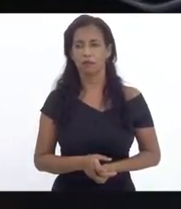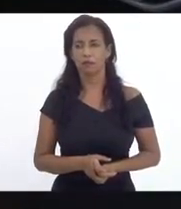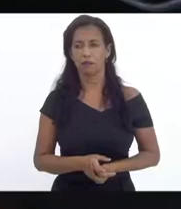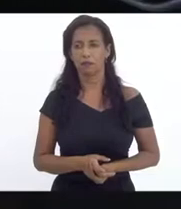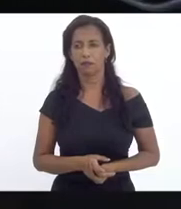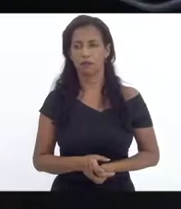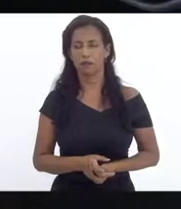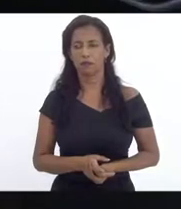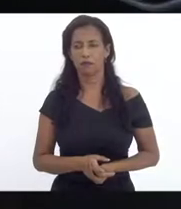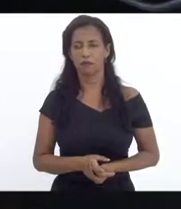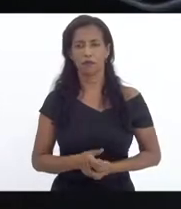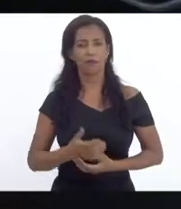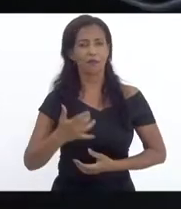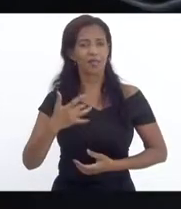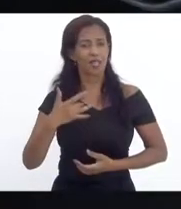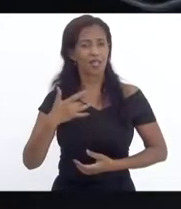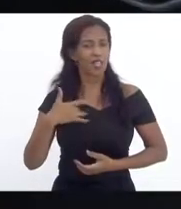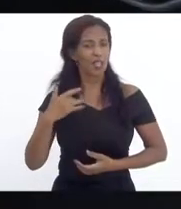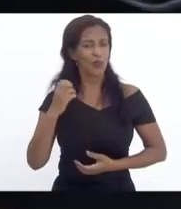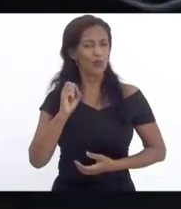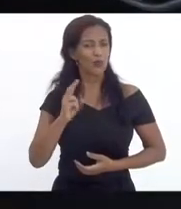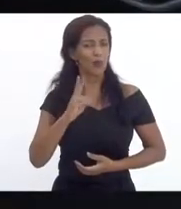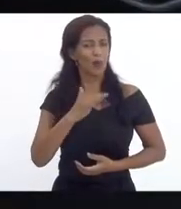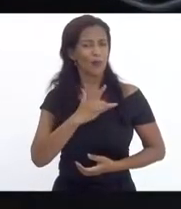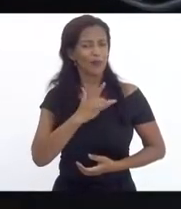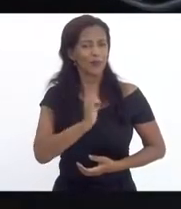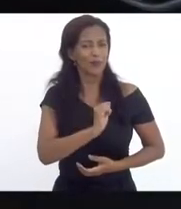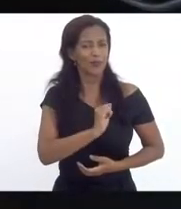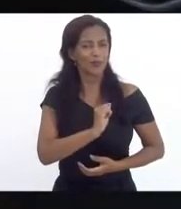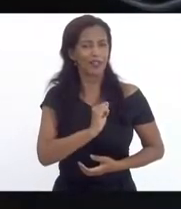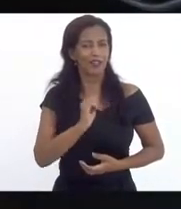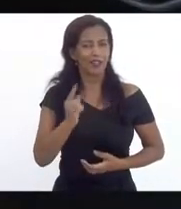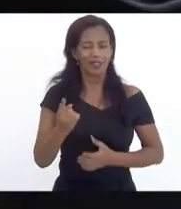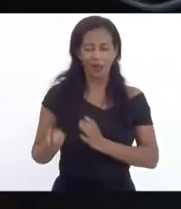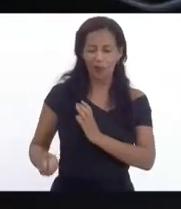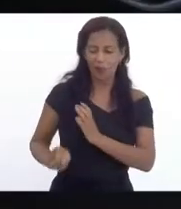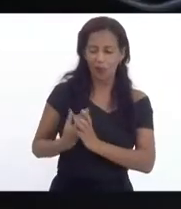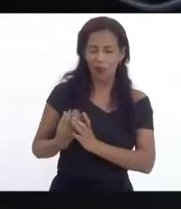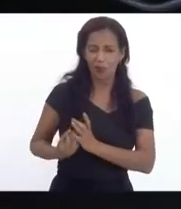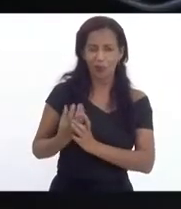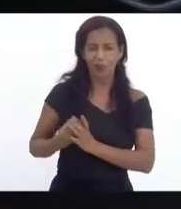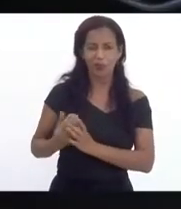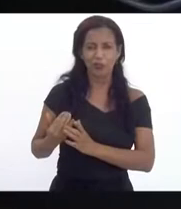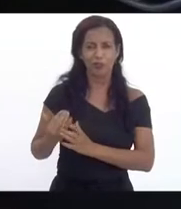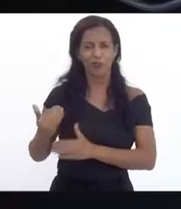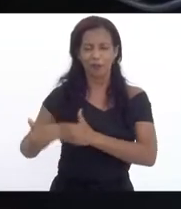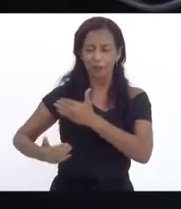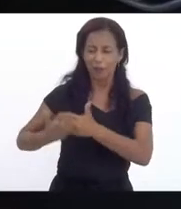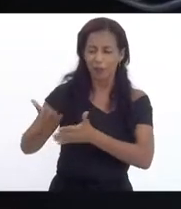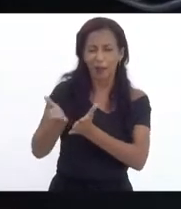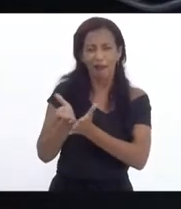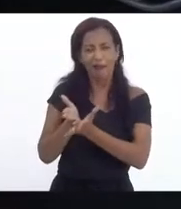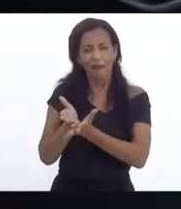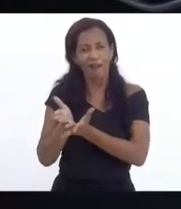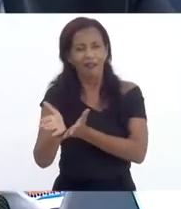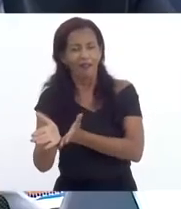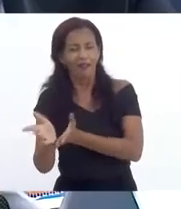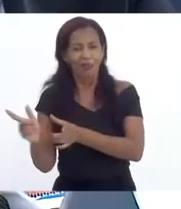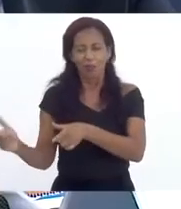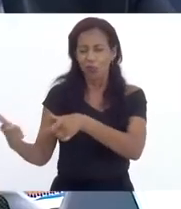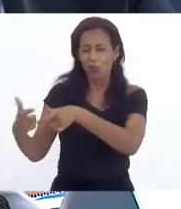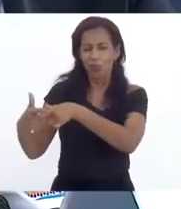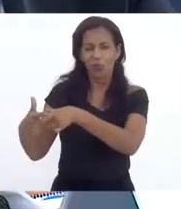eu sou apaixonado por isso, que é a cadeia produtiva dentro do segmento do